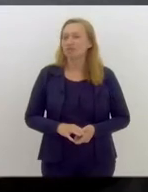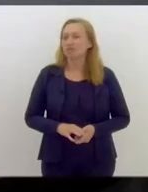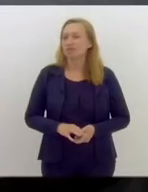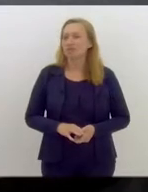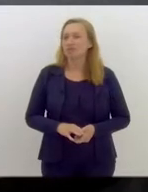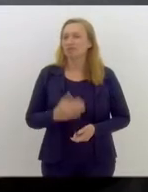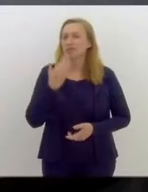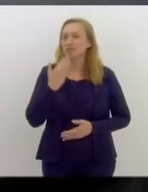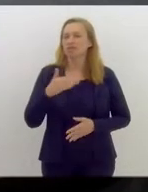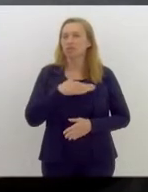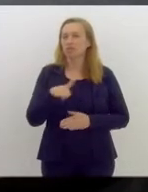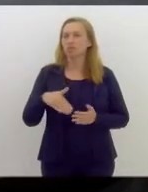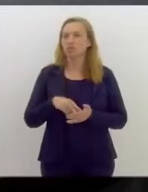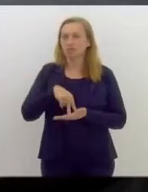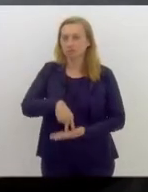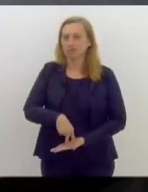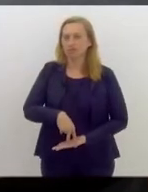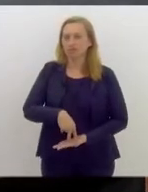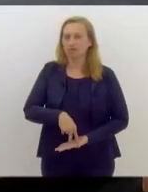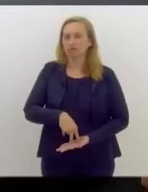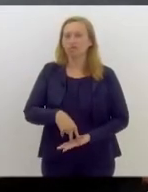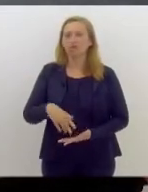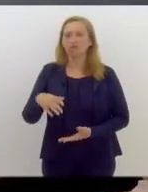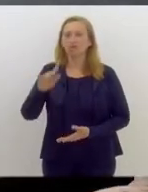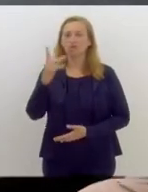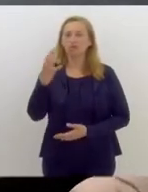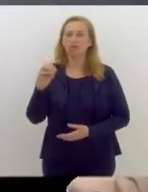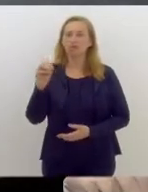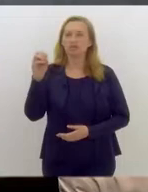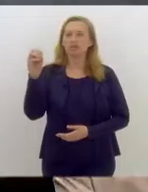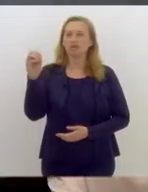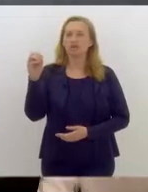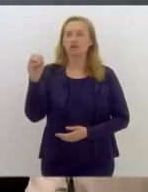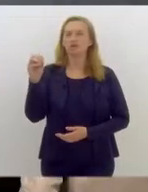Eu vou pedir a todos para ficarmos de pé para ouvir o hino nacional.